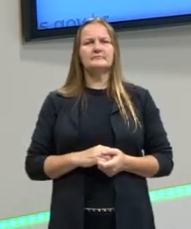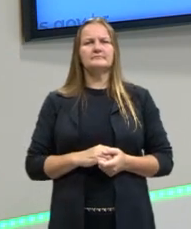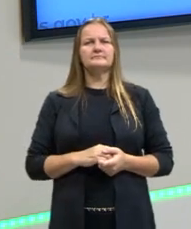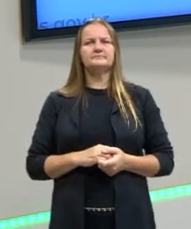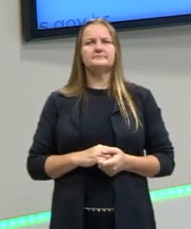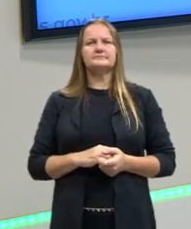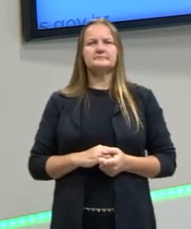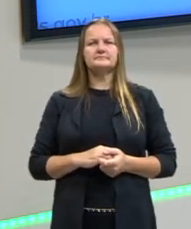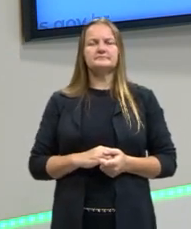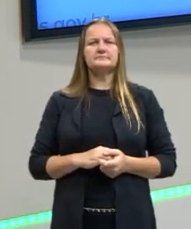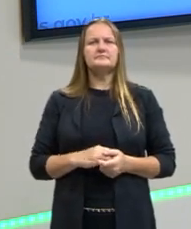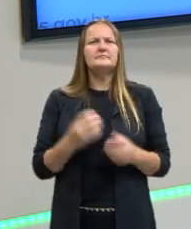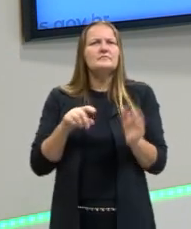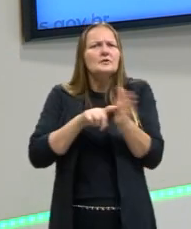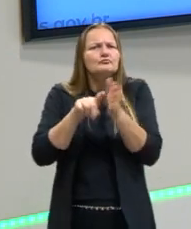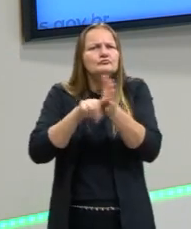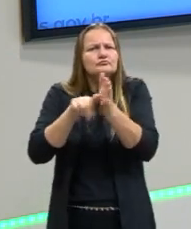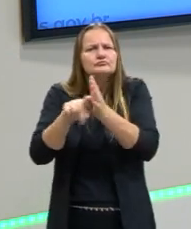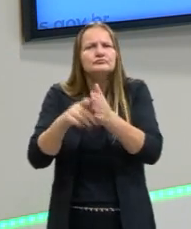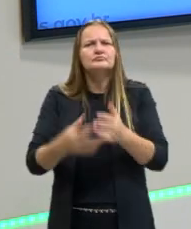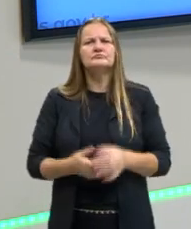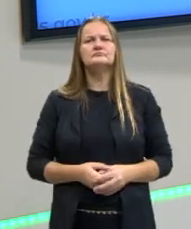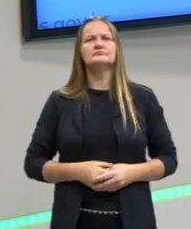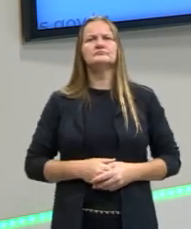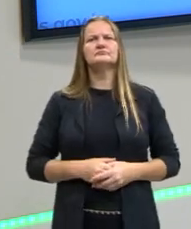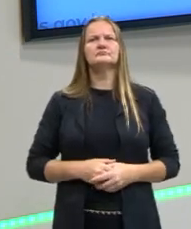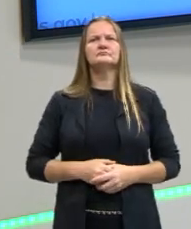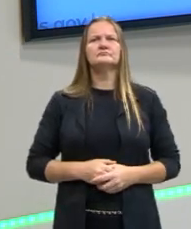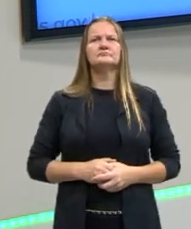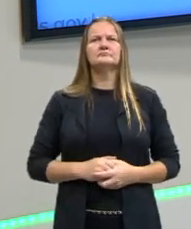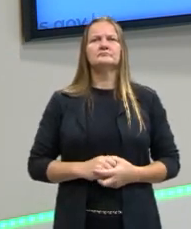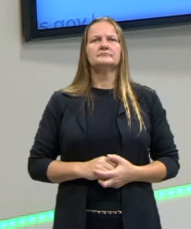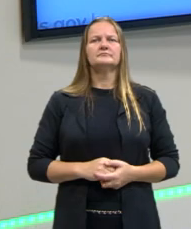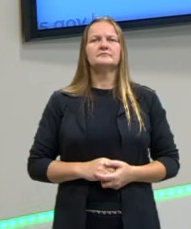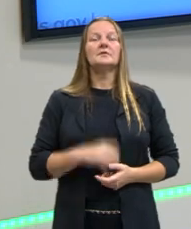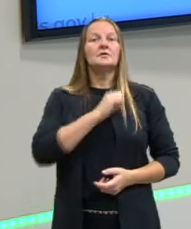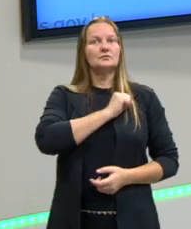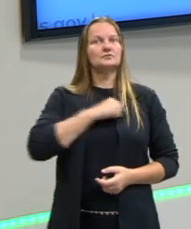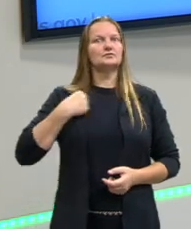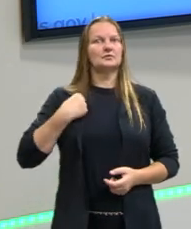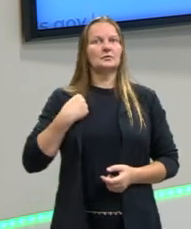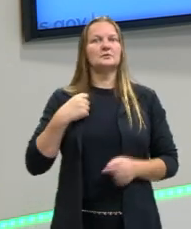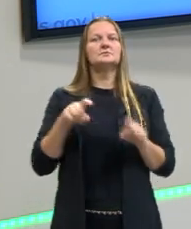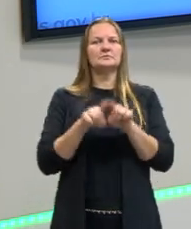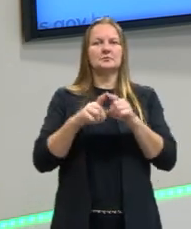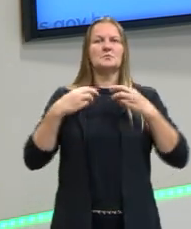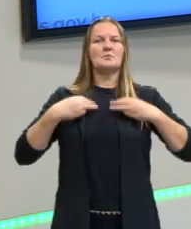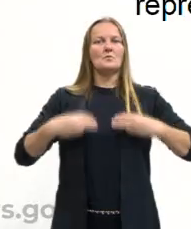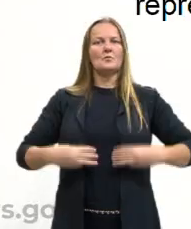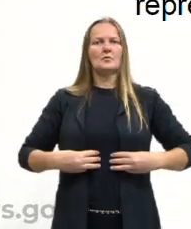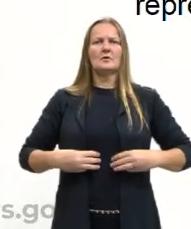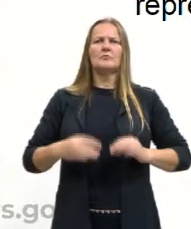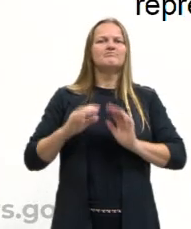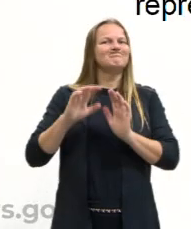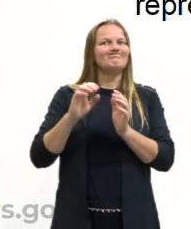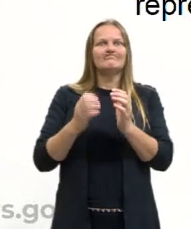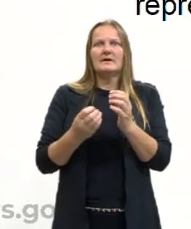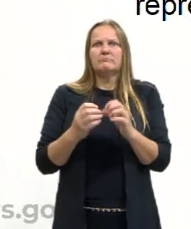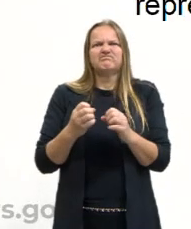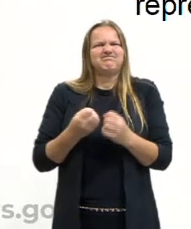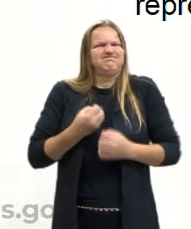a esses questionamentos né ah o Sócrates a moral dele era evitar os excessos